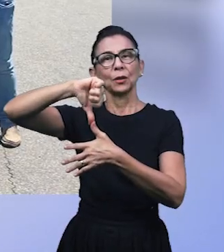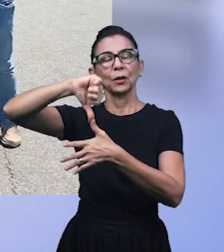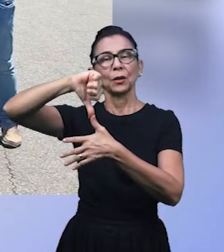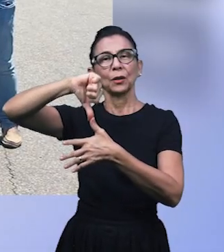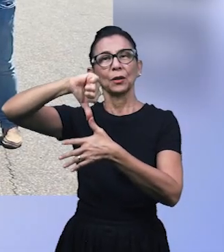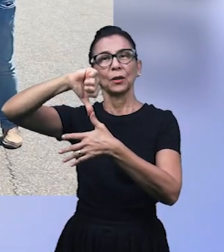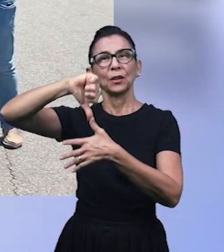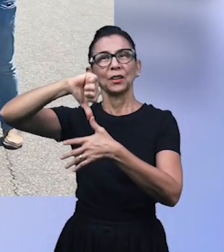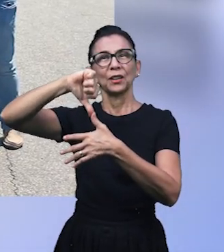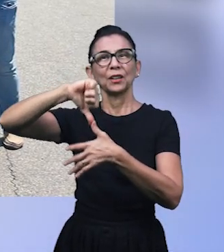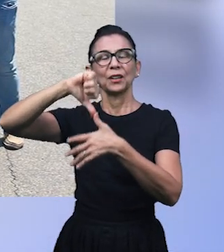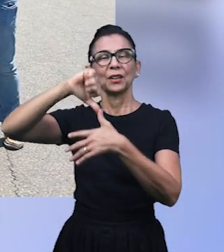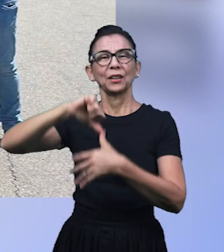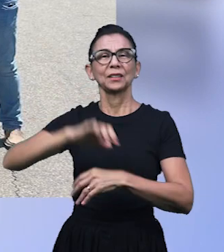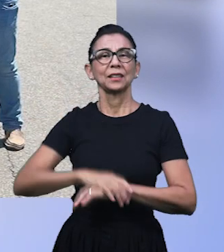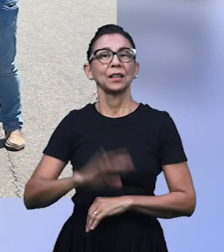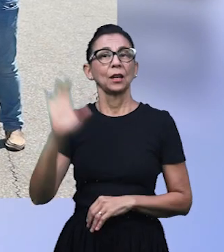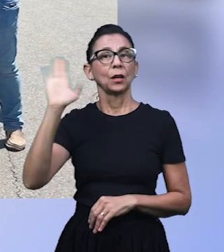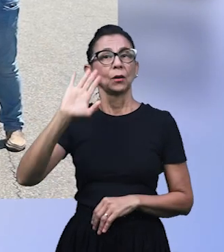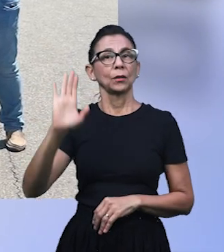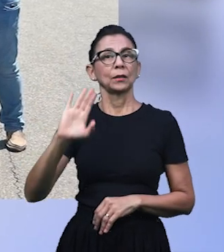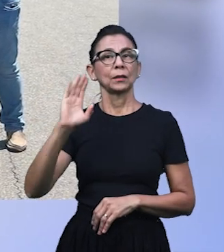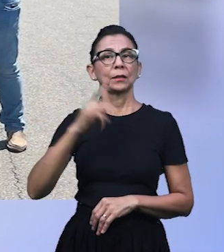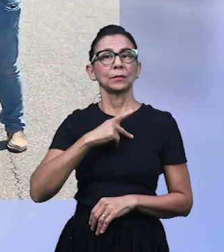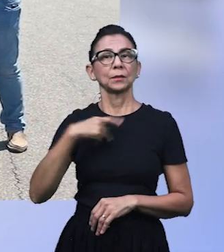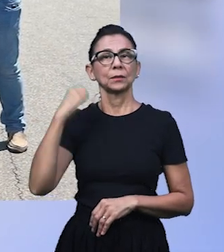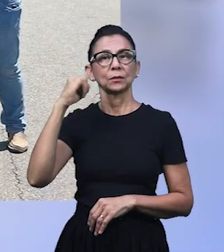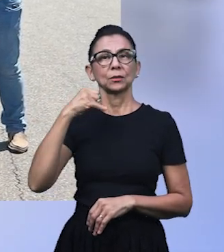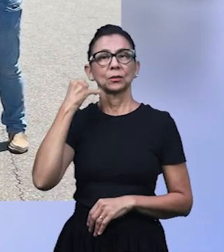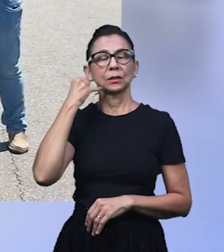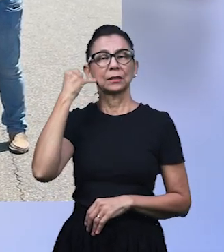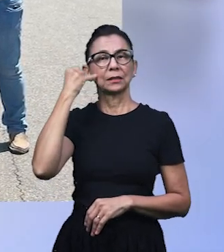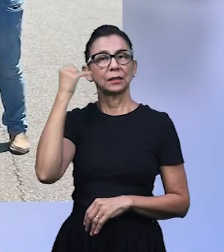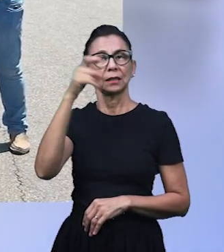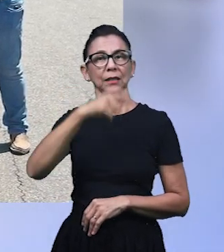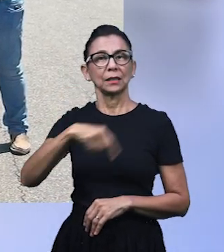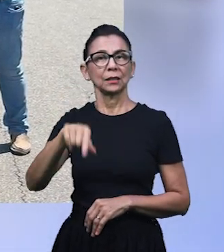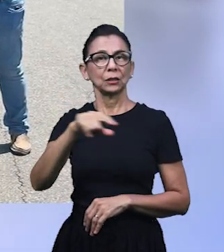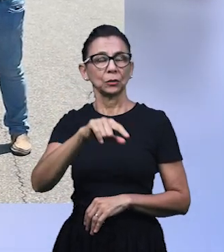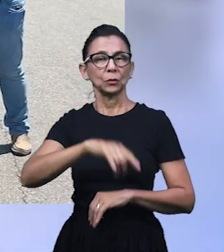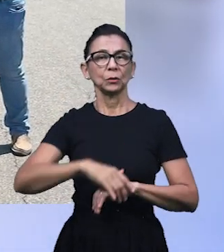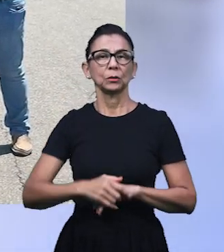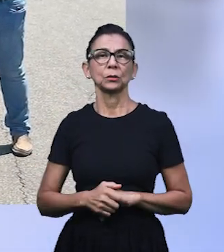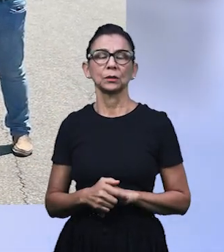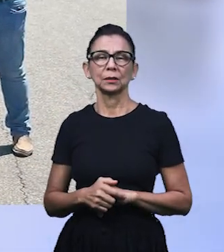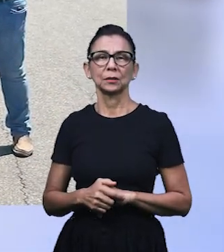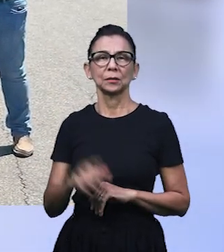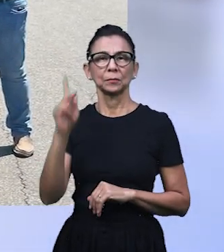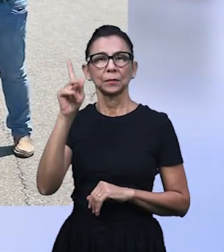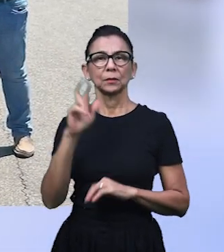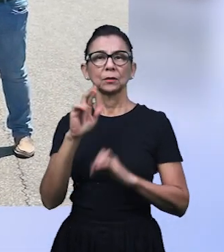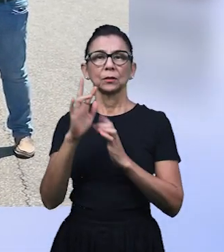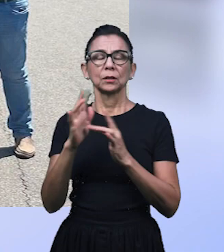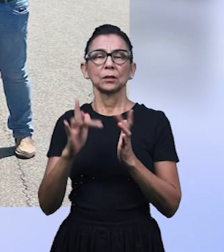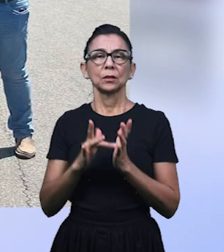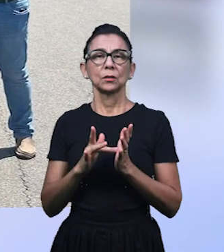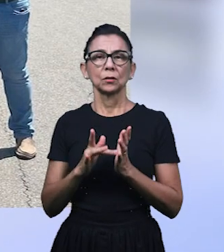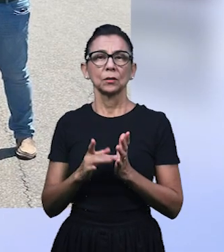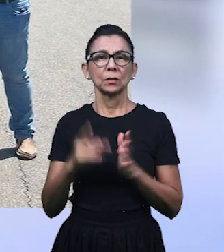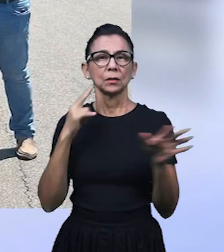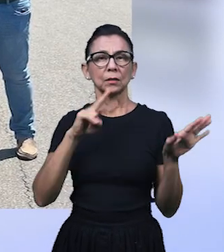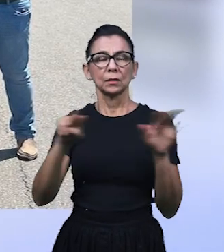Olá, pastor Josias. Olá, irmãos. A paz do Senhor Jesus. No último final de semana, 14 jovens do estado